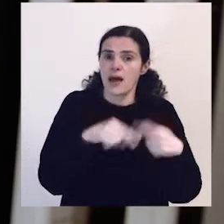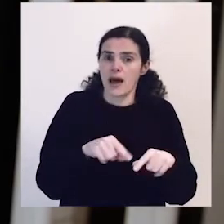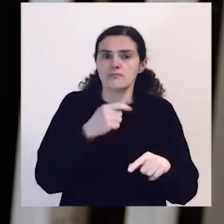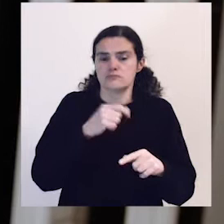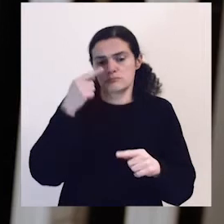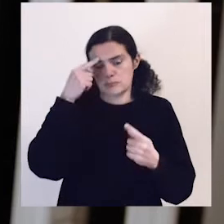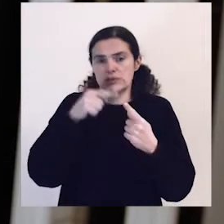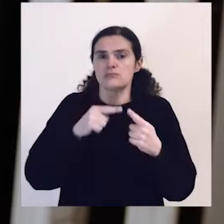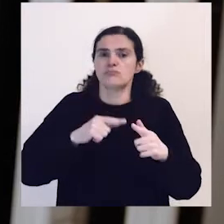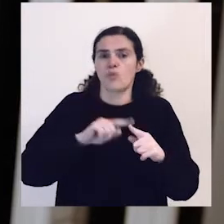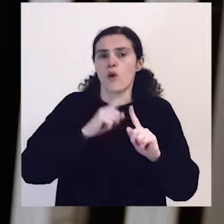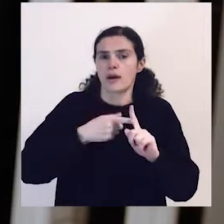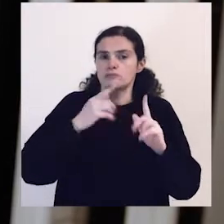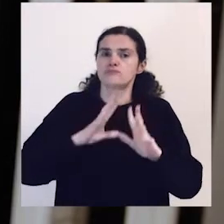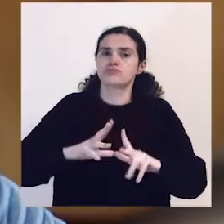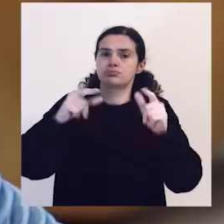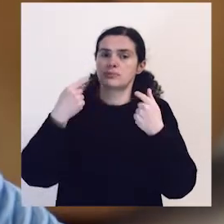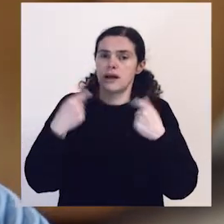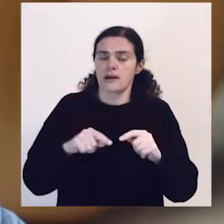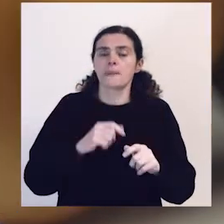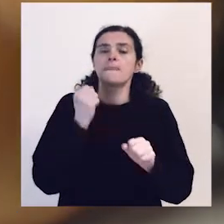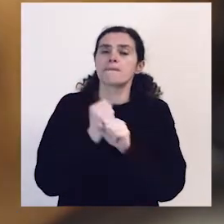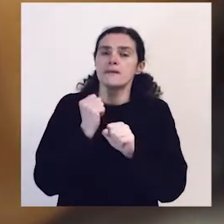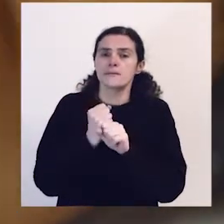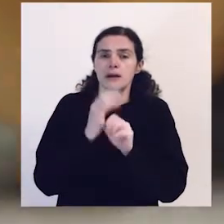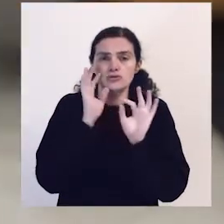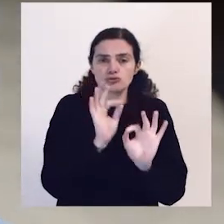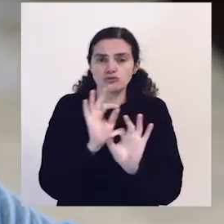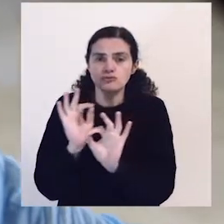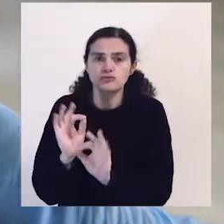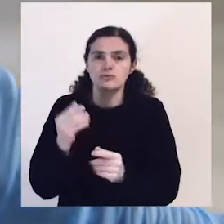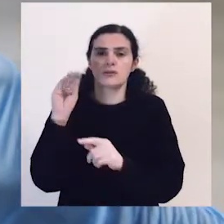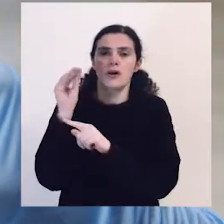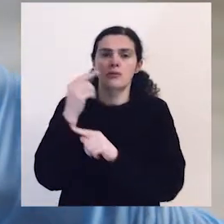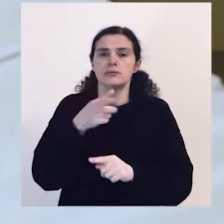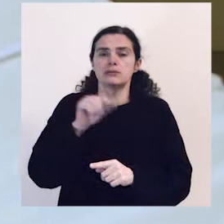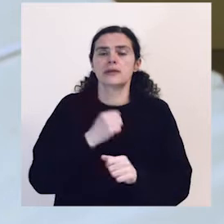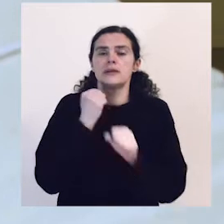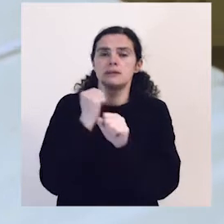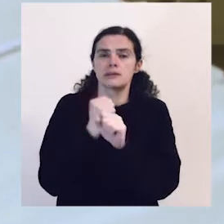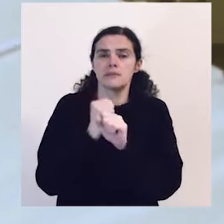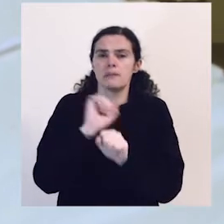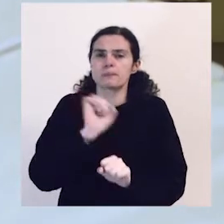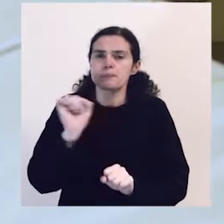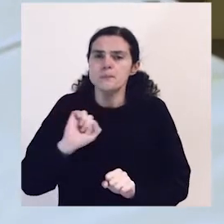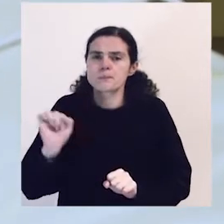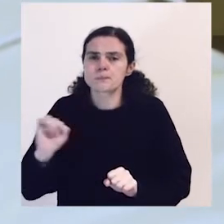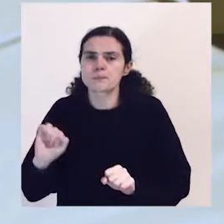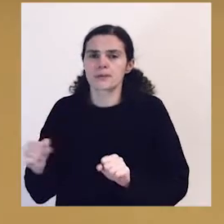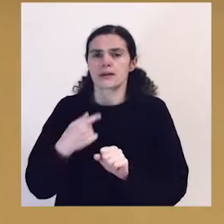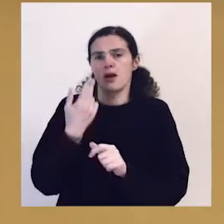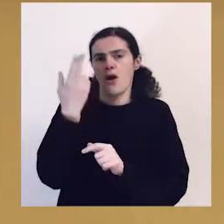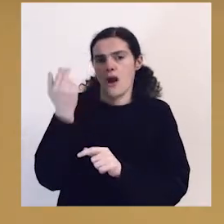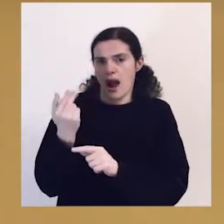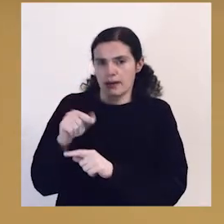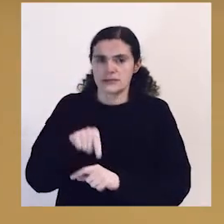continuidade, portanto, que são desenvolvidos ao longo de todo o ano, trabalhos de manutenção das obras, trabalhos de limpeza